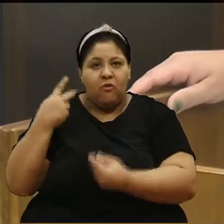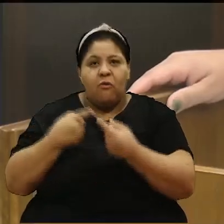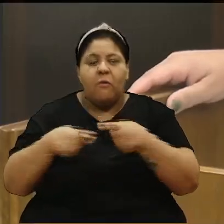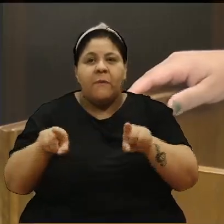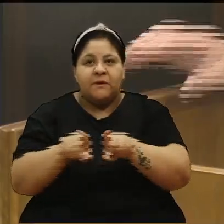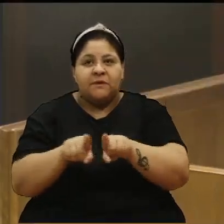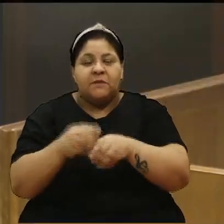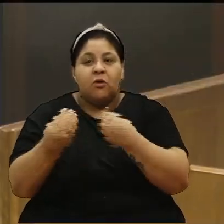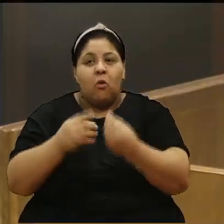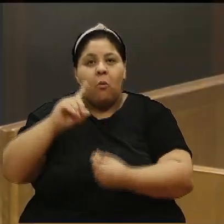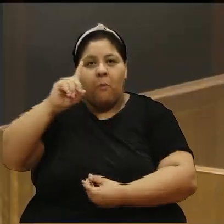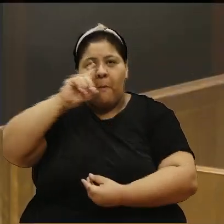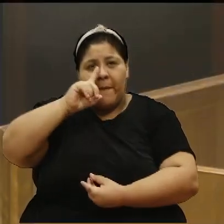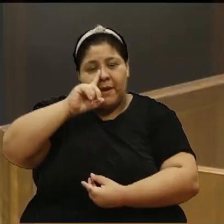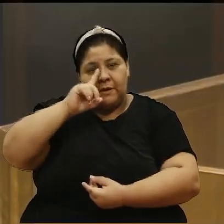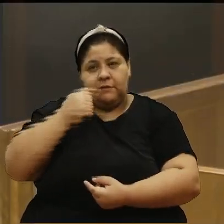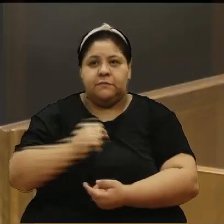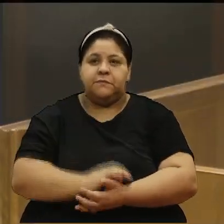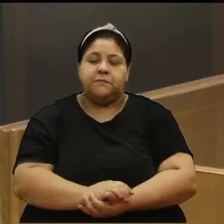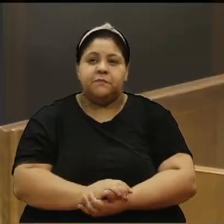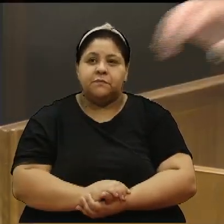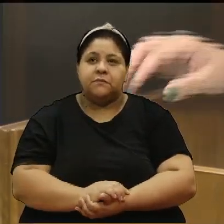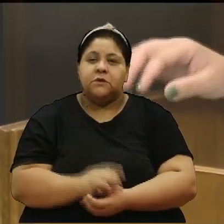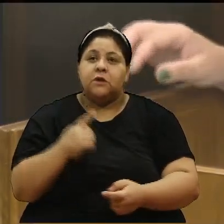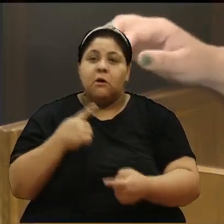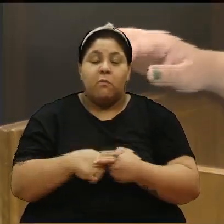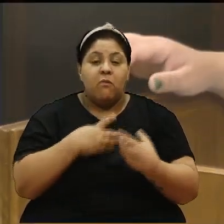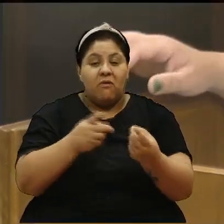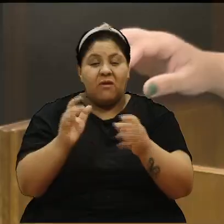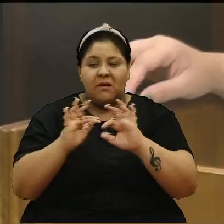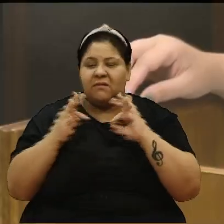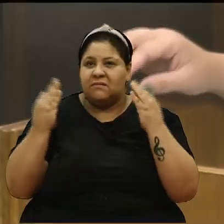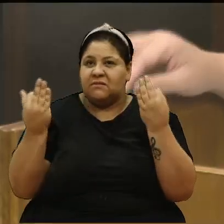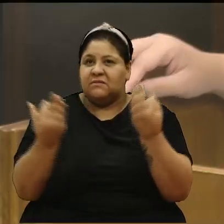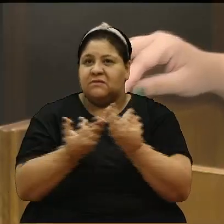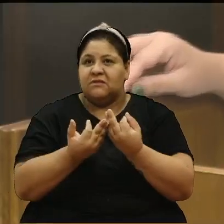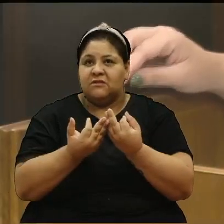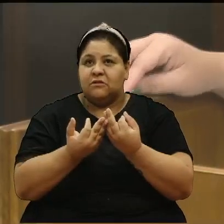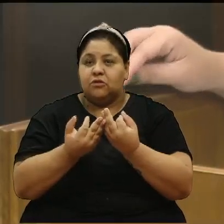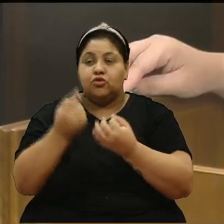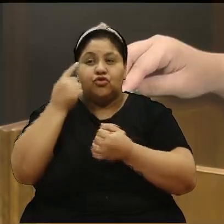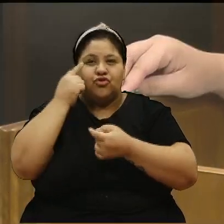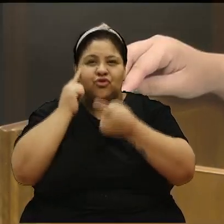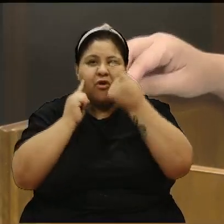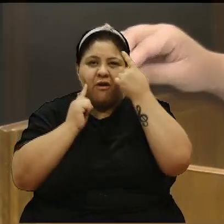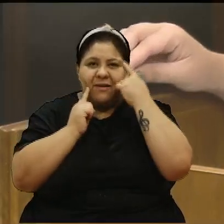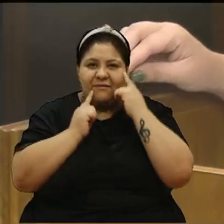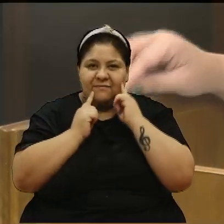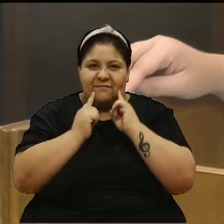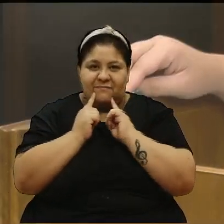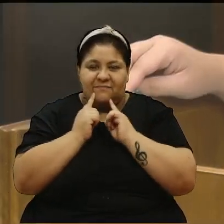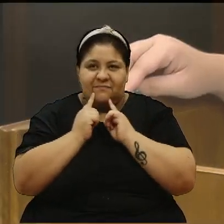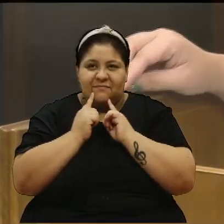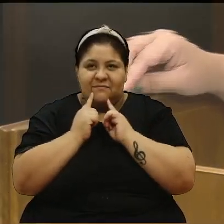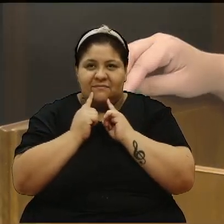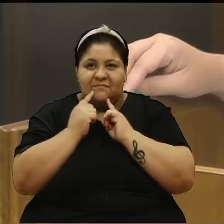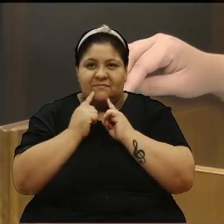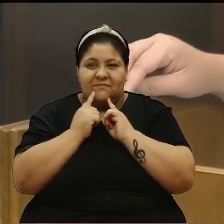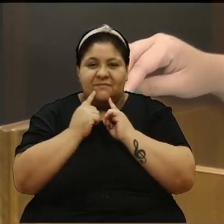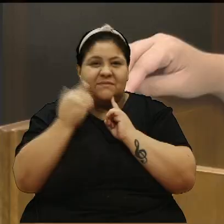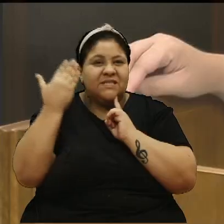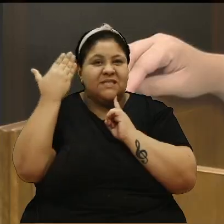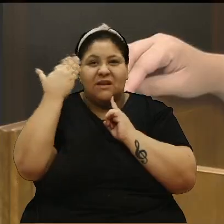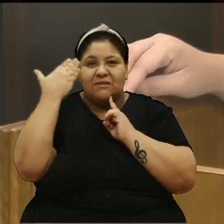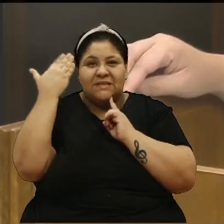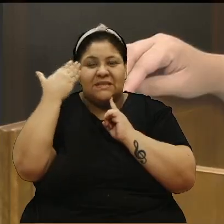como mãe, porque muitas famílias, muitas vezes, choram em silêncio, sem saber se o seu